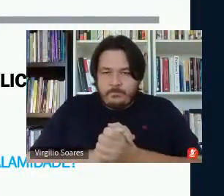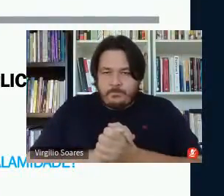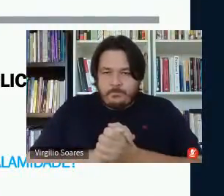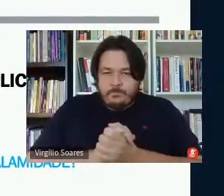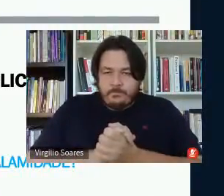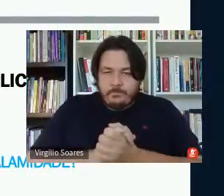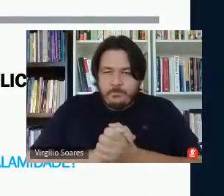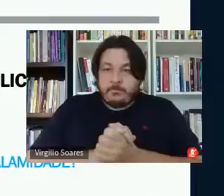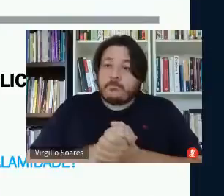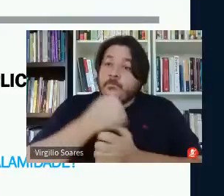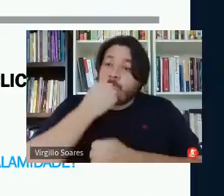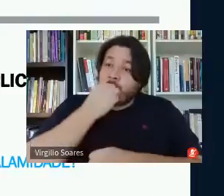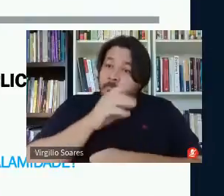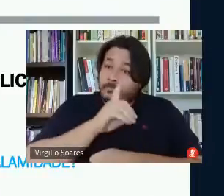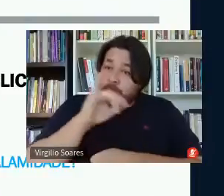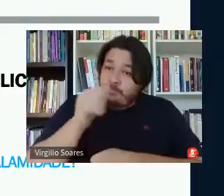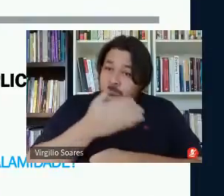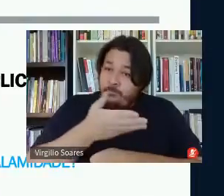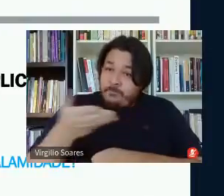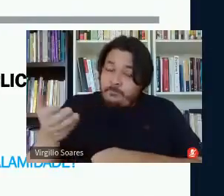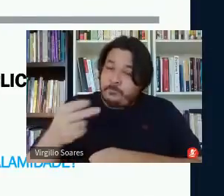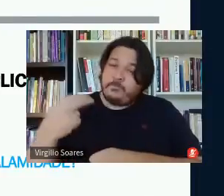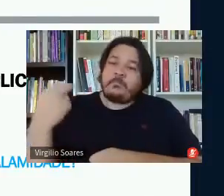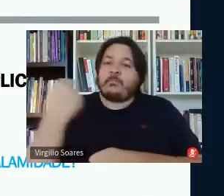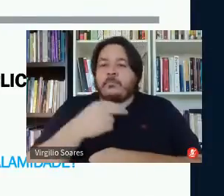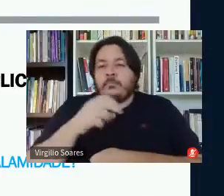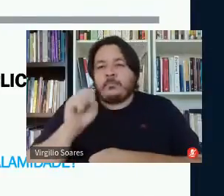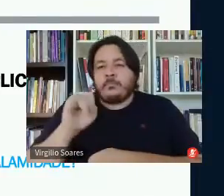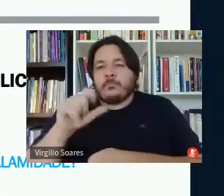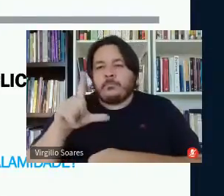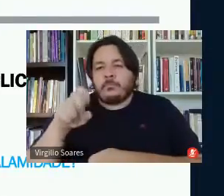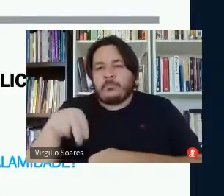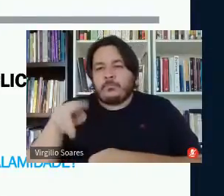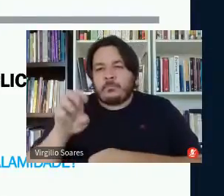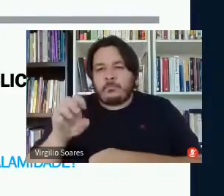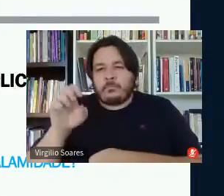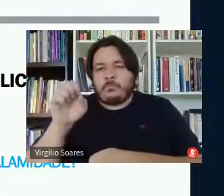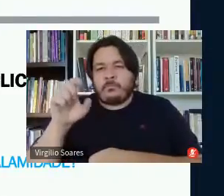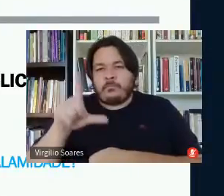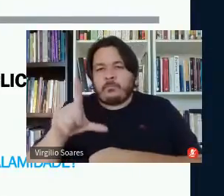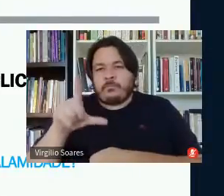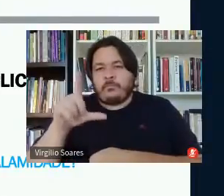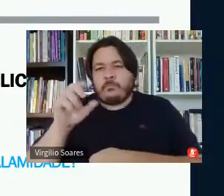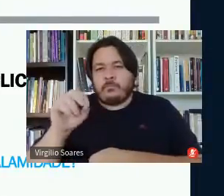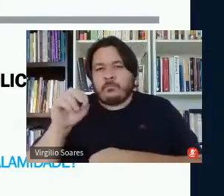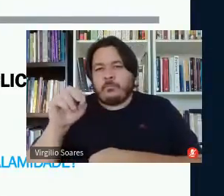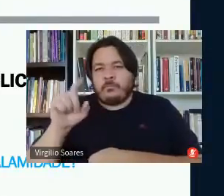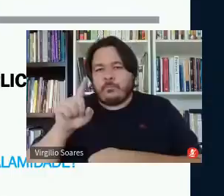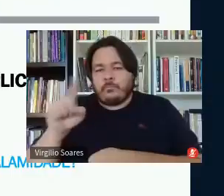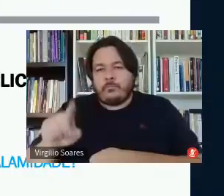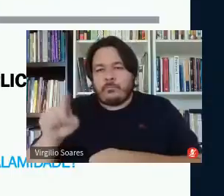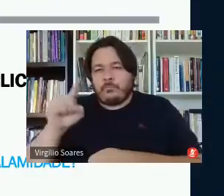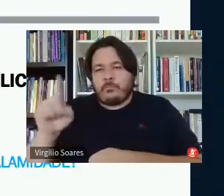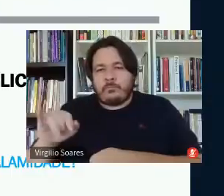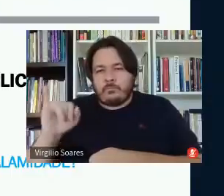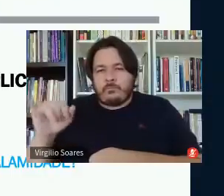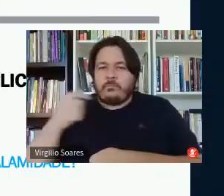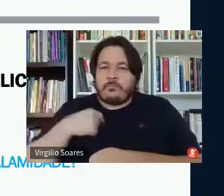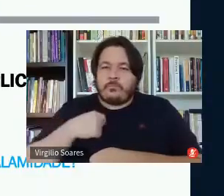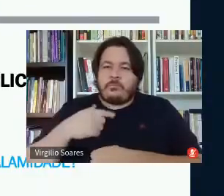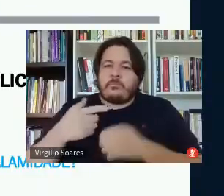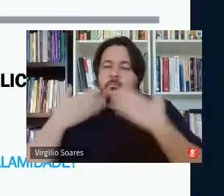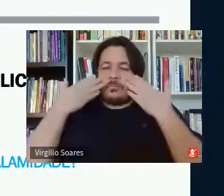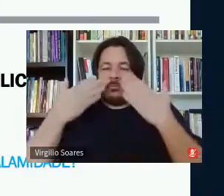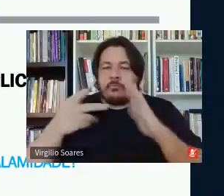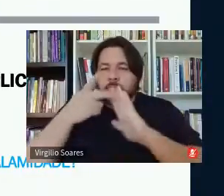Meu bom dia a todos. Meu nome é Silene Lozzi. Eu estou aqui para apresentar um projeto encaminhado ao DPI,